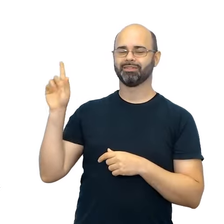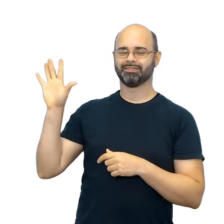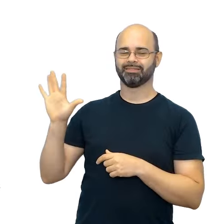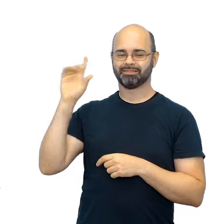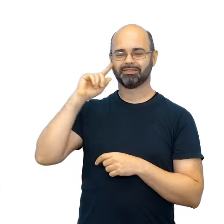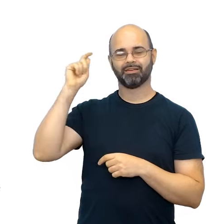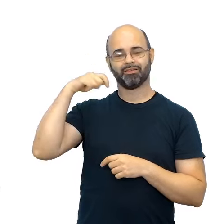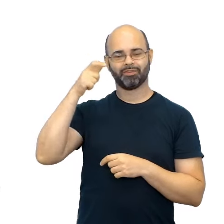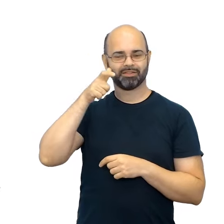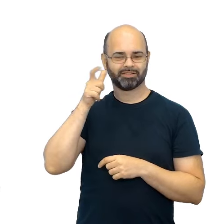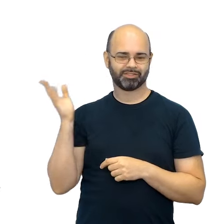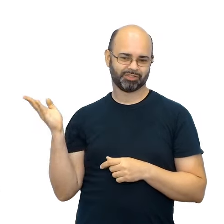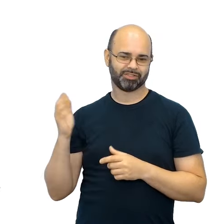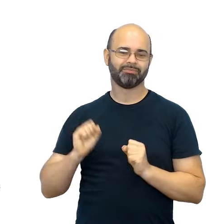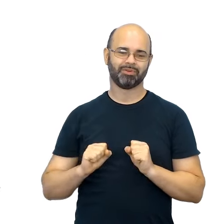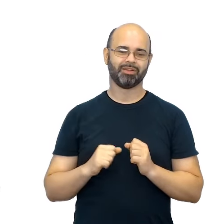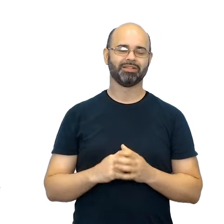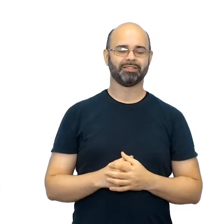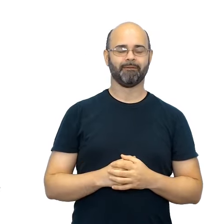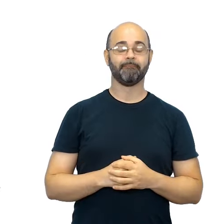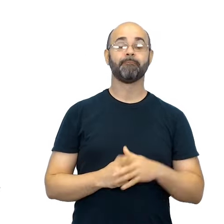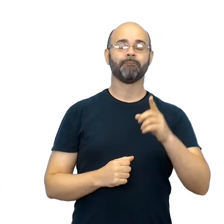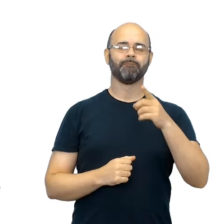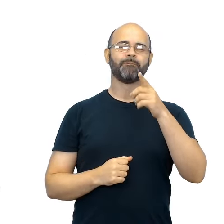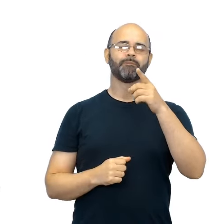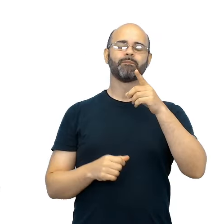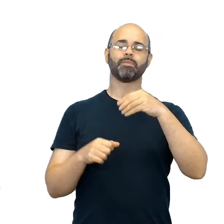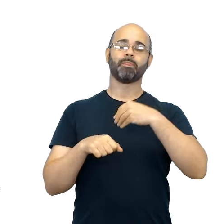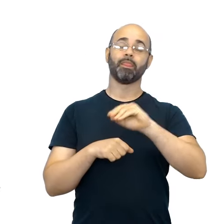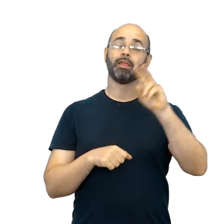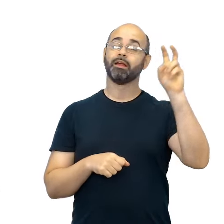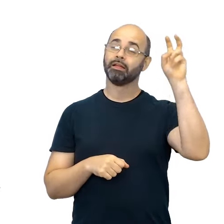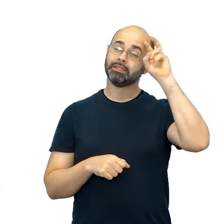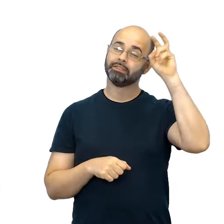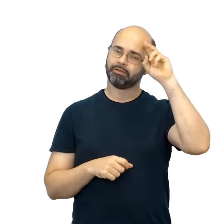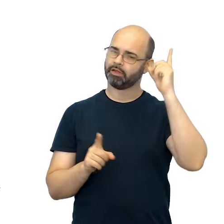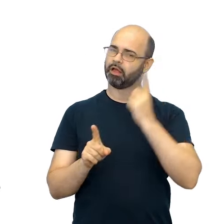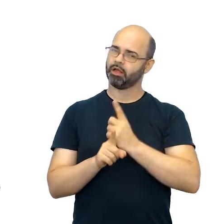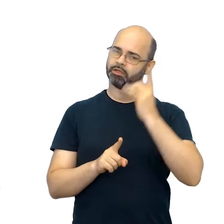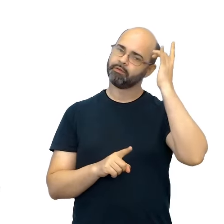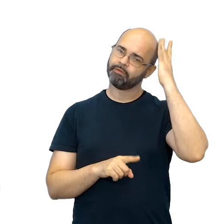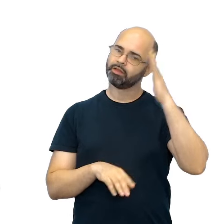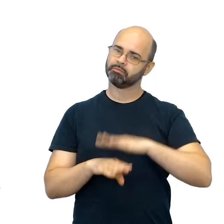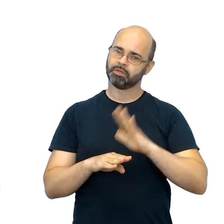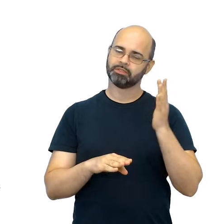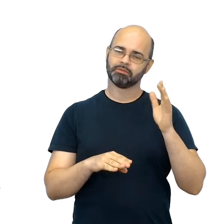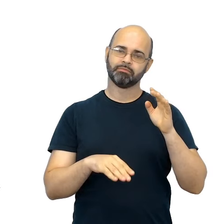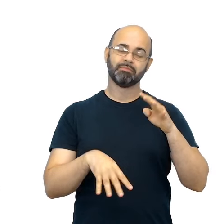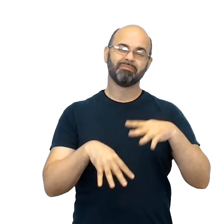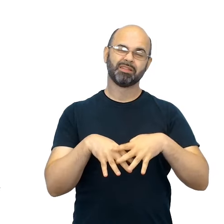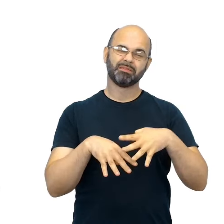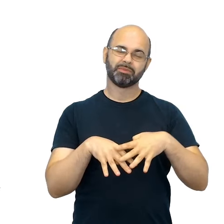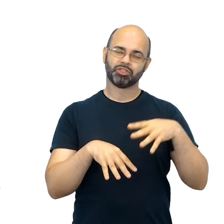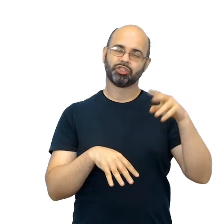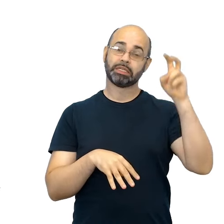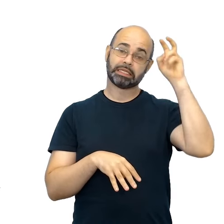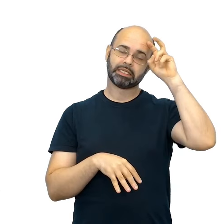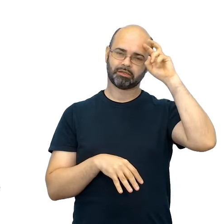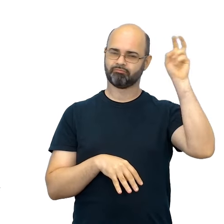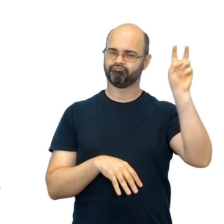bom? Só para lembrar, gente, vai nas quintas-feiras que é mais fácil achar matemática, tá? Então,